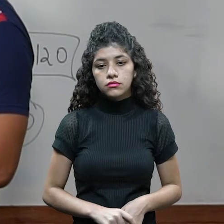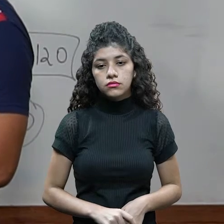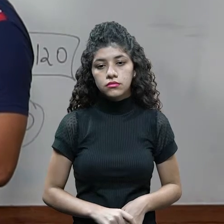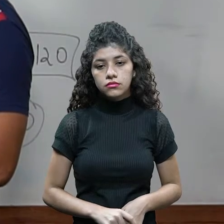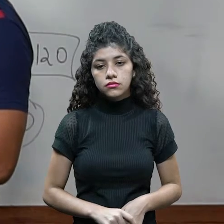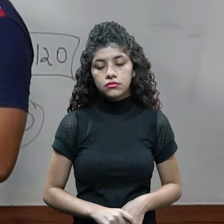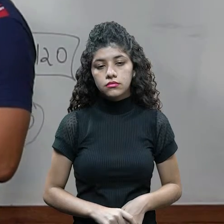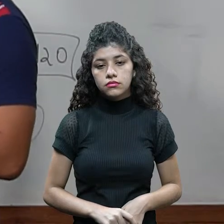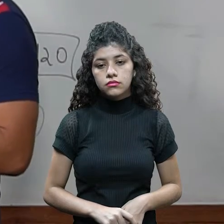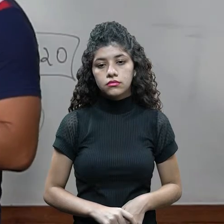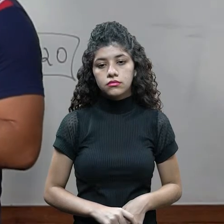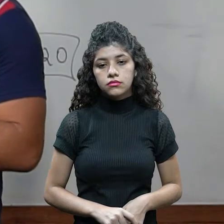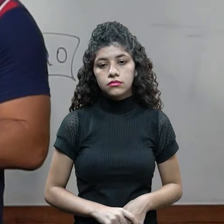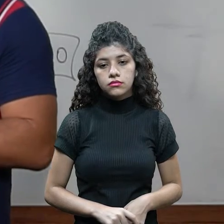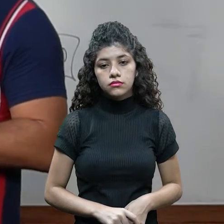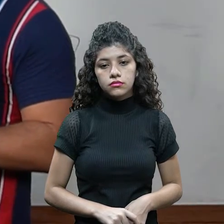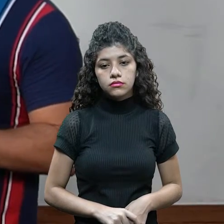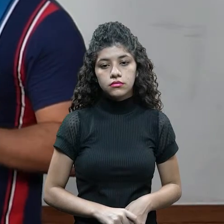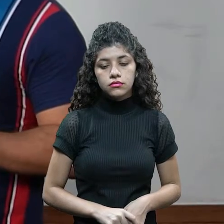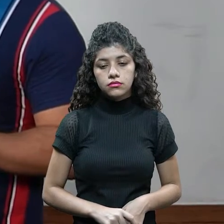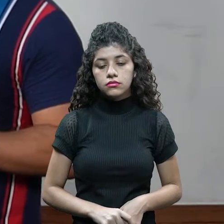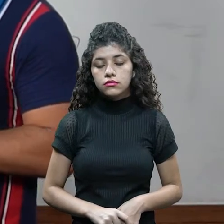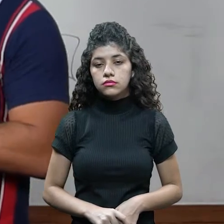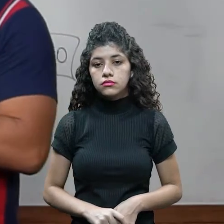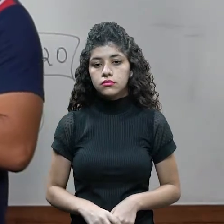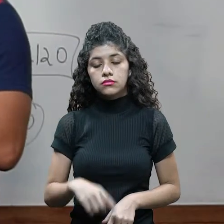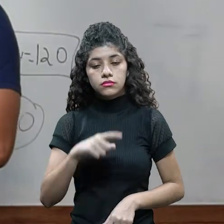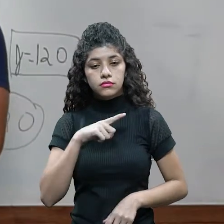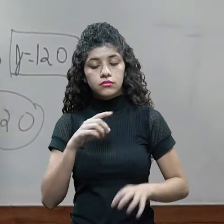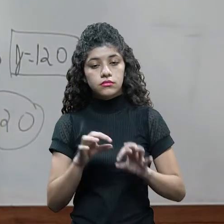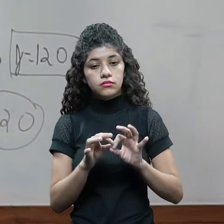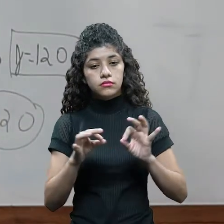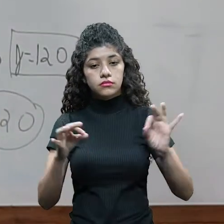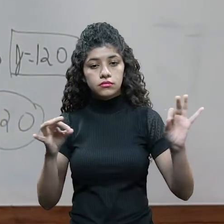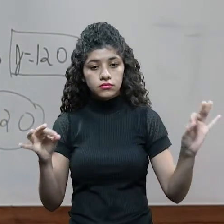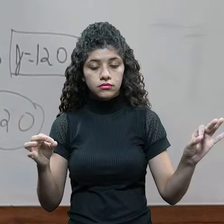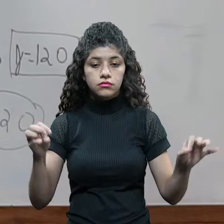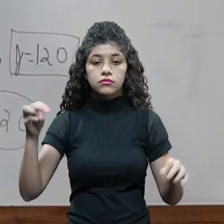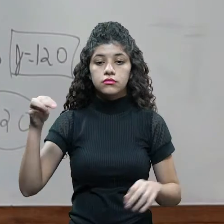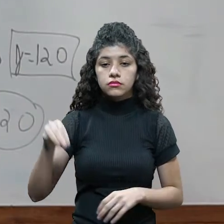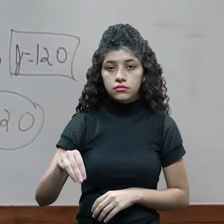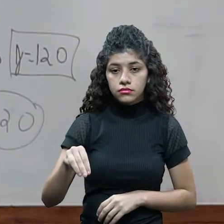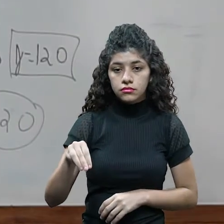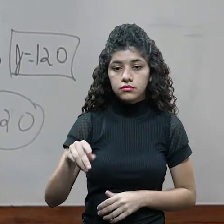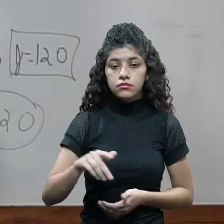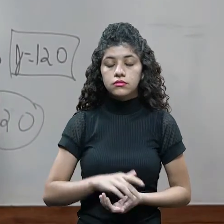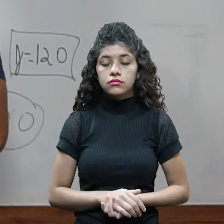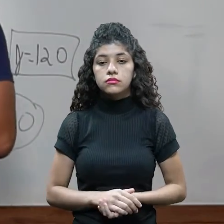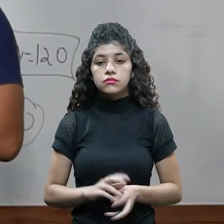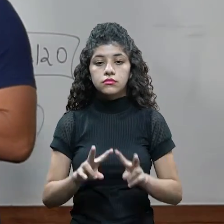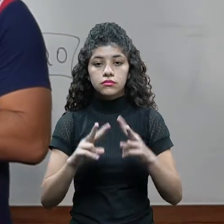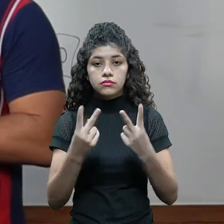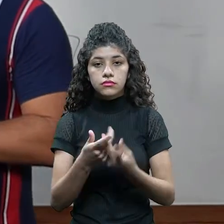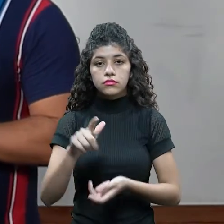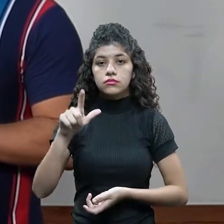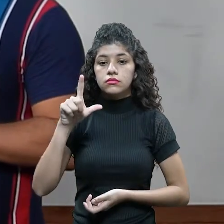hectograma, decagrama, grama. Então eu tenho as unidades referências de comprimento, o metro, de volume, o litro,